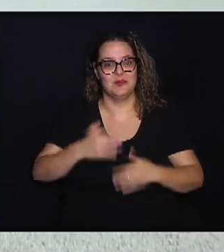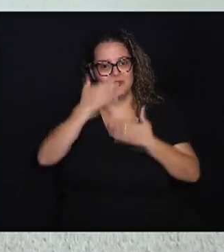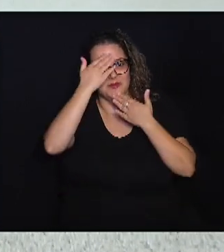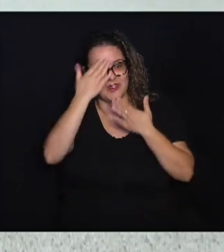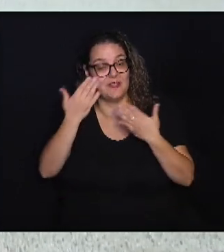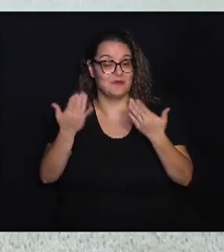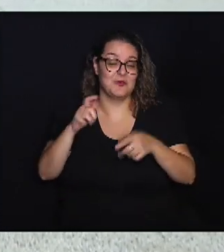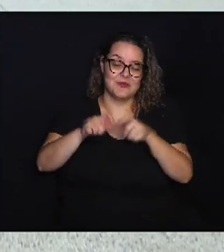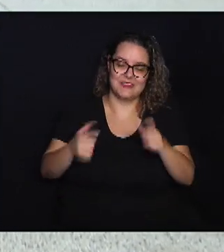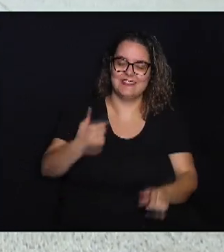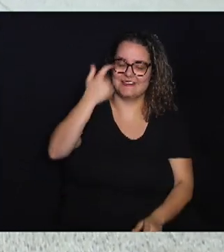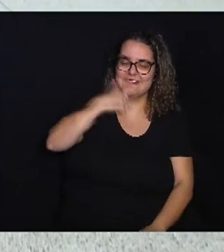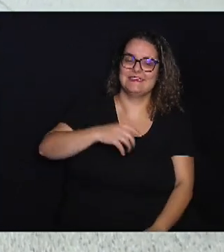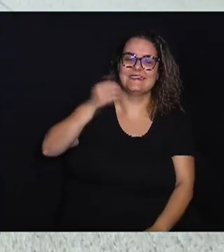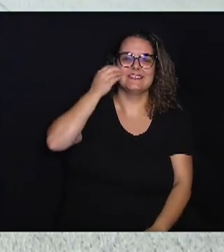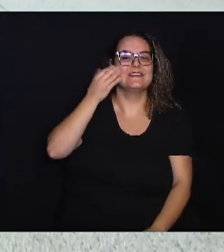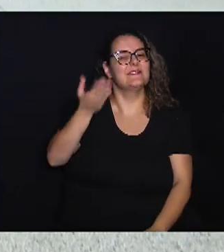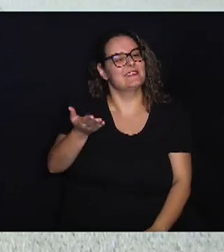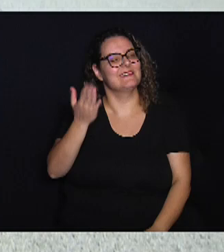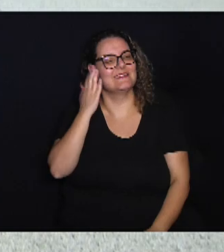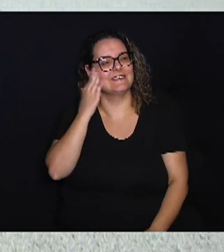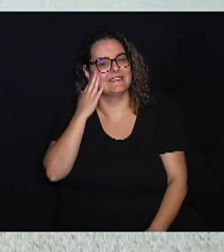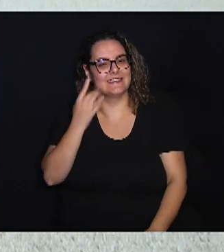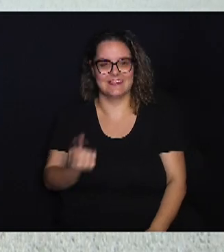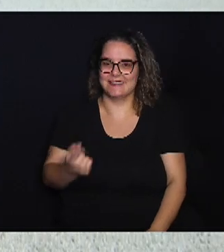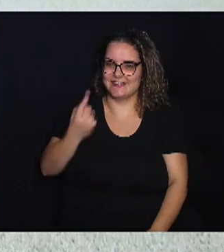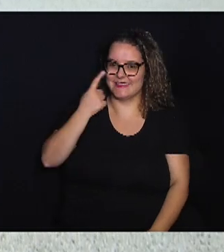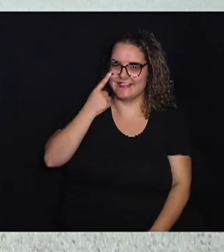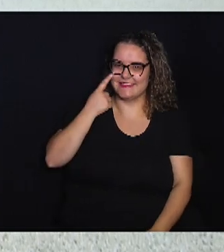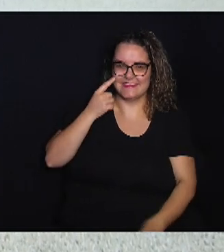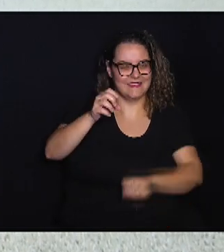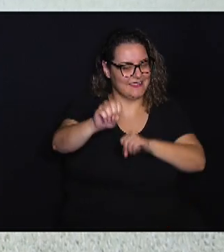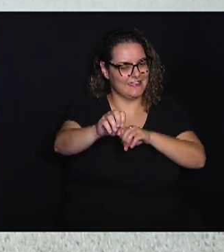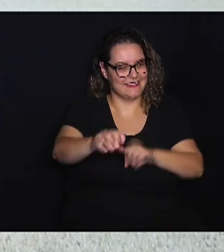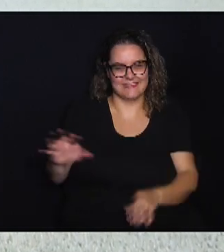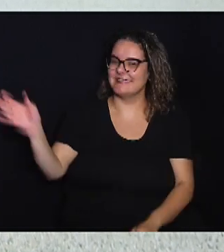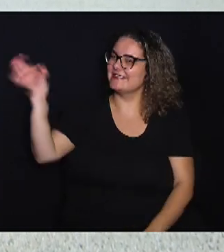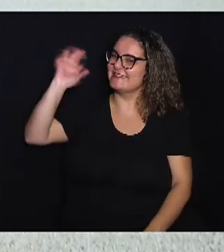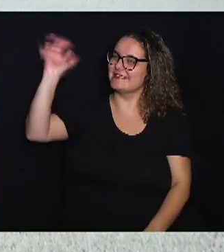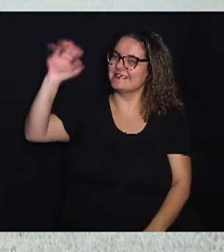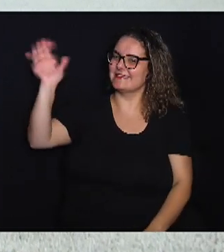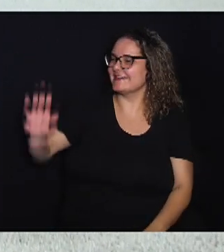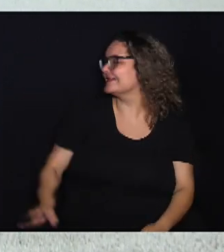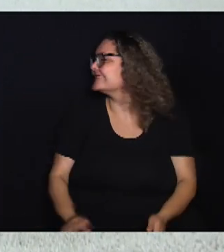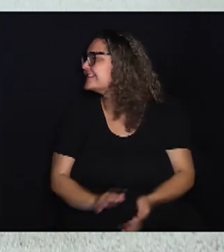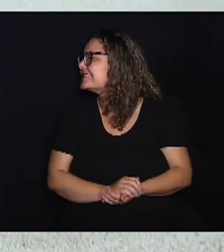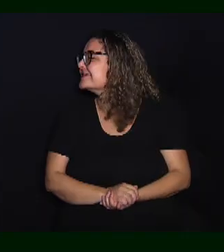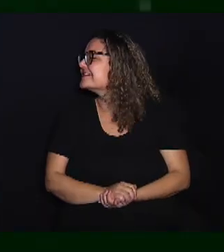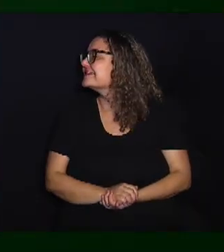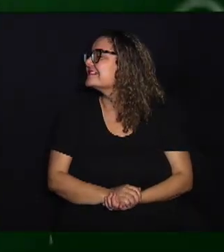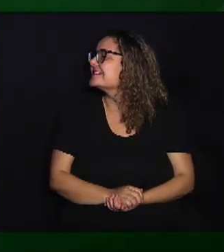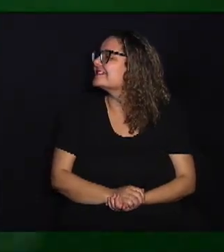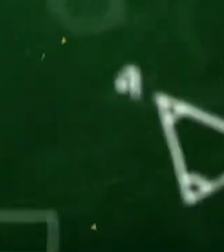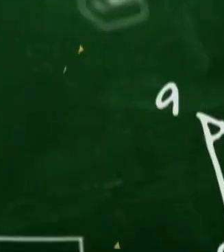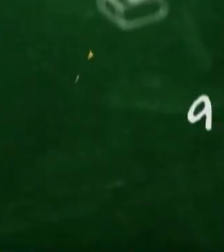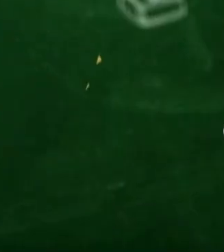Bom, pessoal, eu sou André Aranha e você, claro que já sabe, né? Tô sempre, de olho na educação. Tchau!